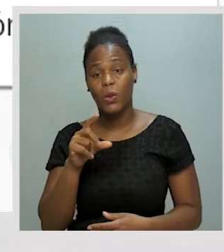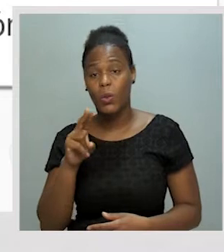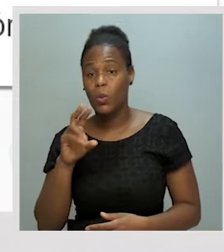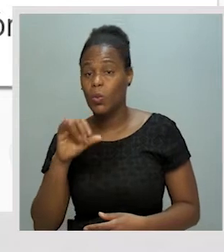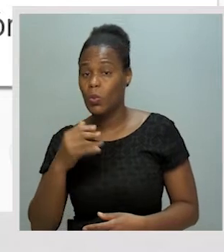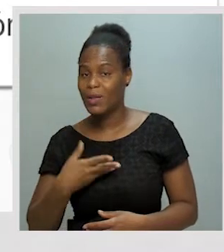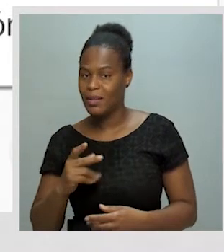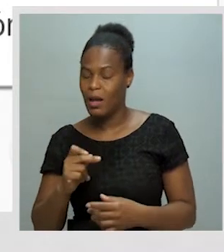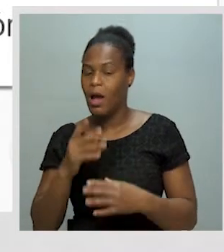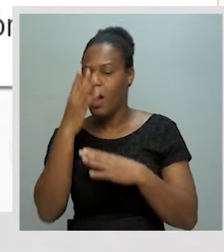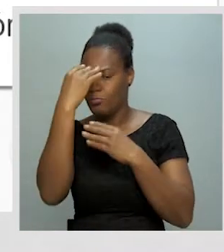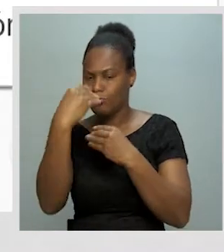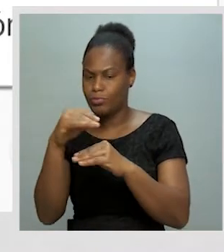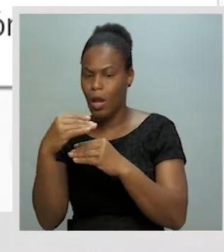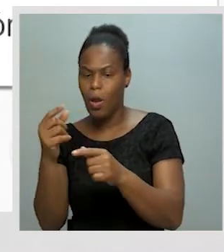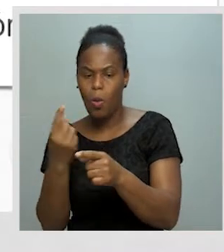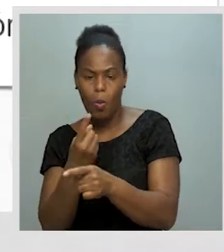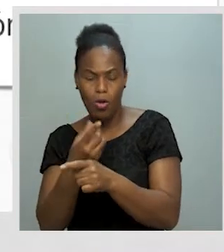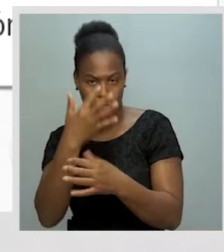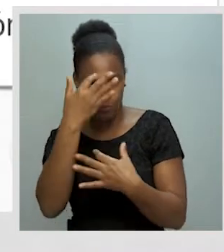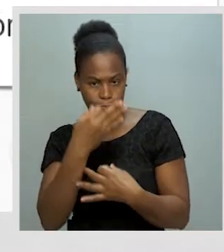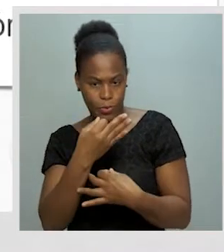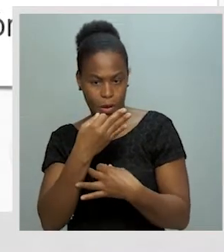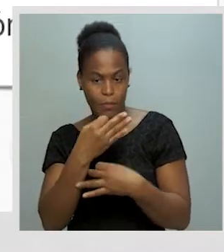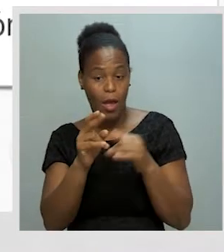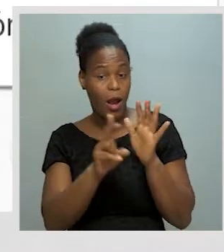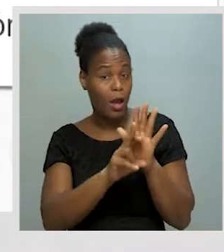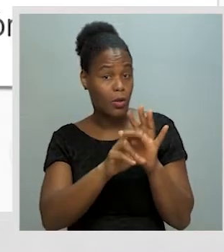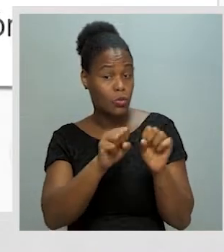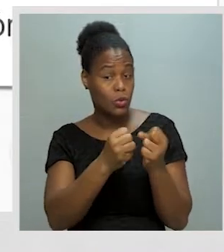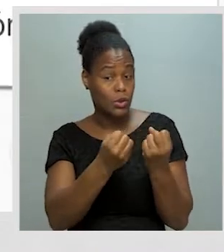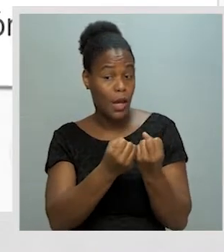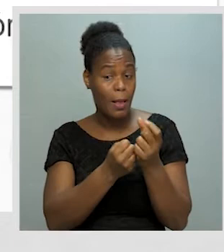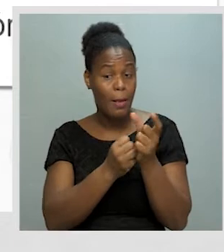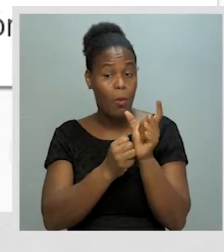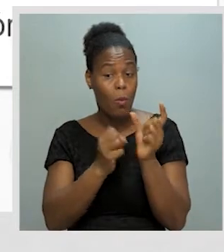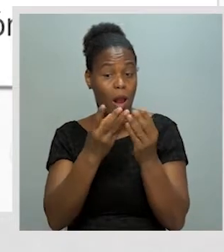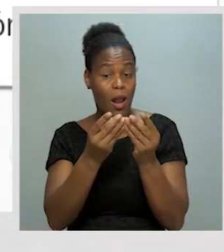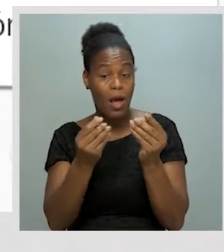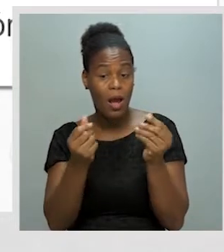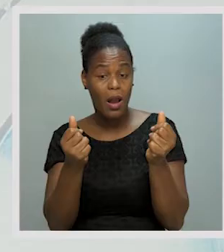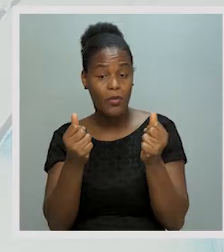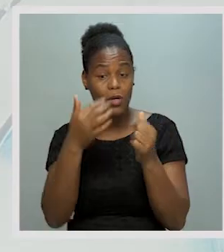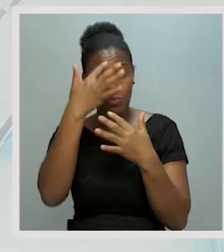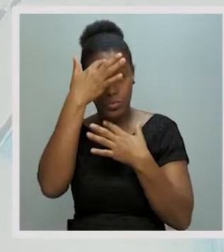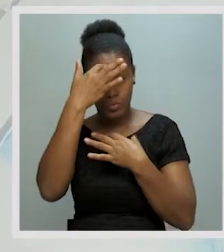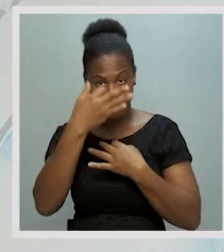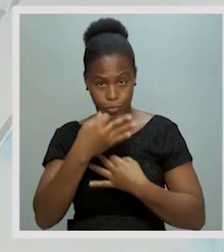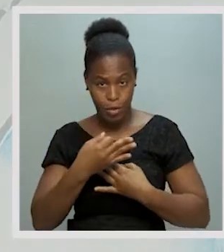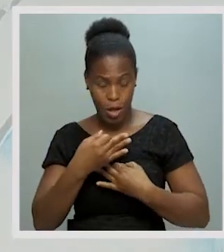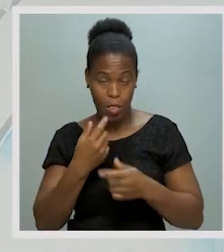Ensinar aspectos morais como regras sociais, qualidades como honestidade e benevolência. O que é